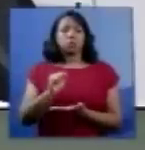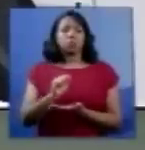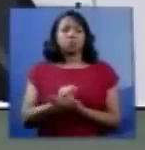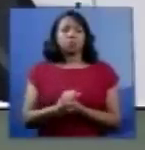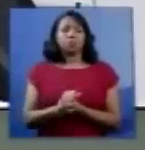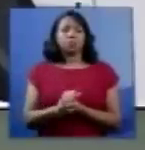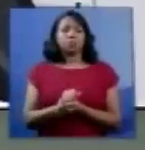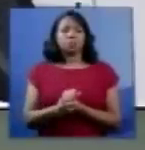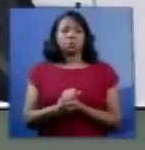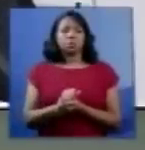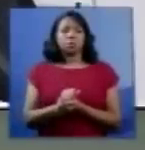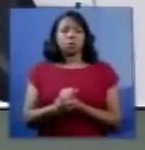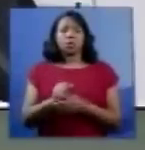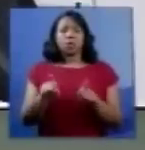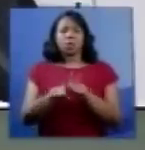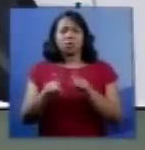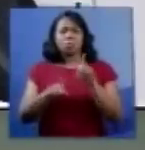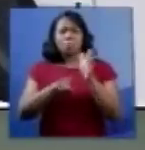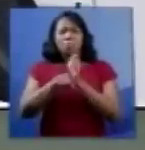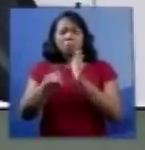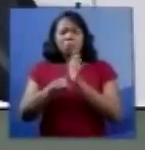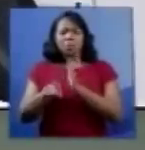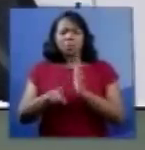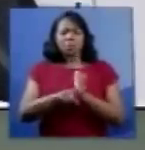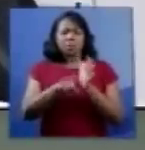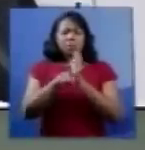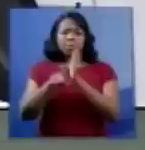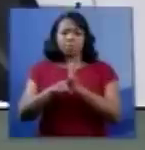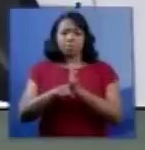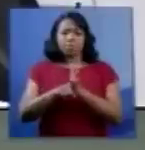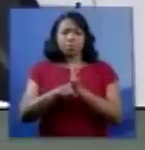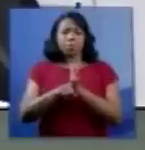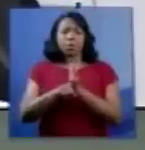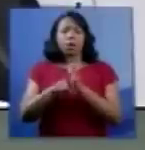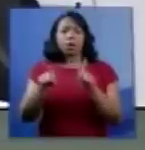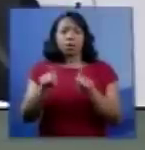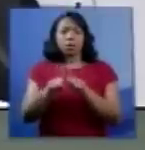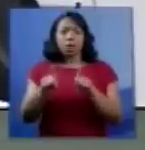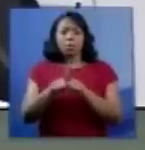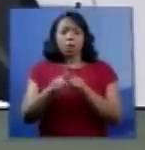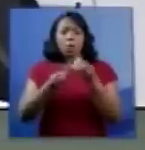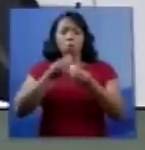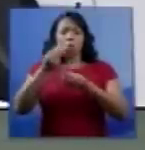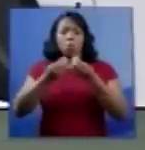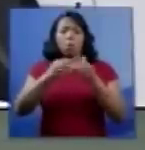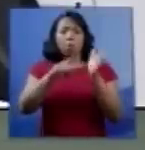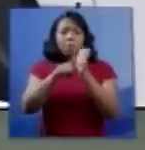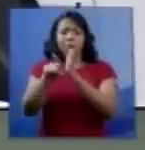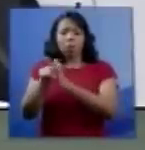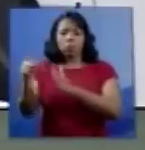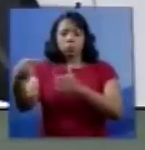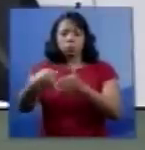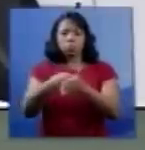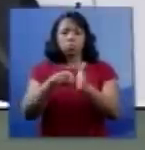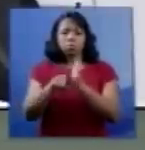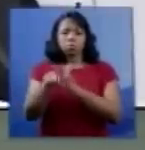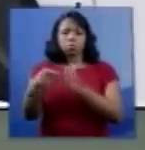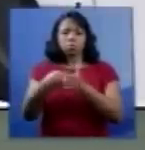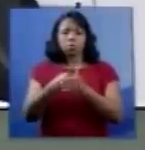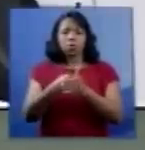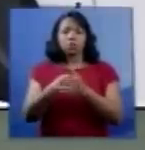a o questionamento o lançamento de perguntas que deverão